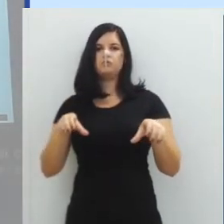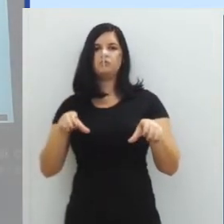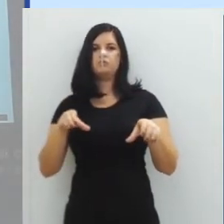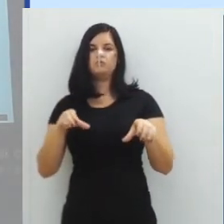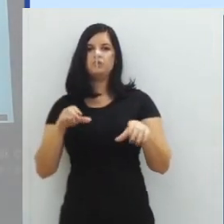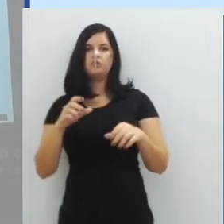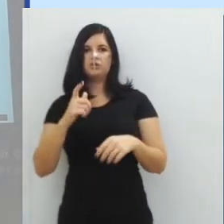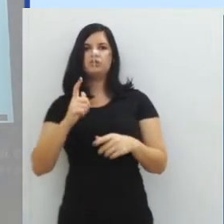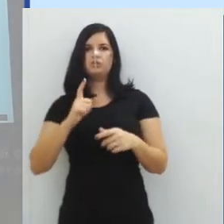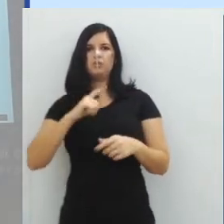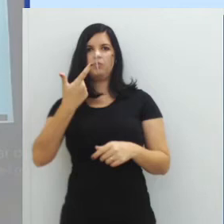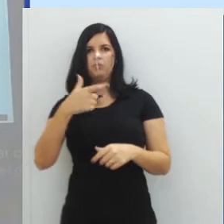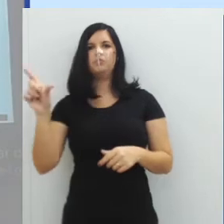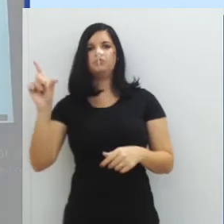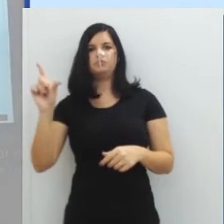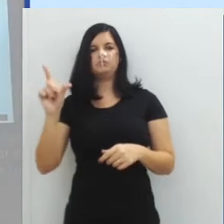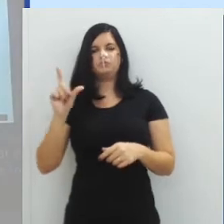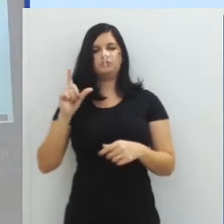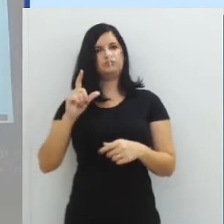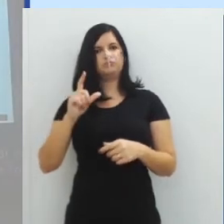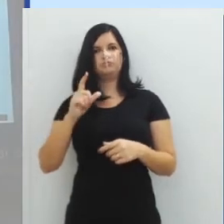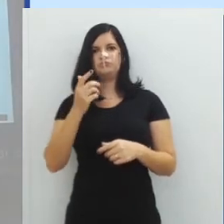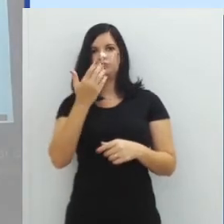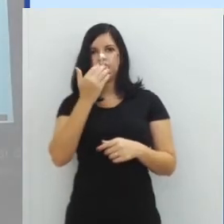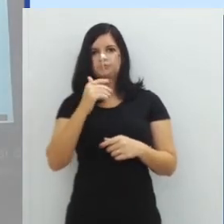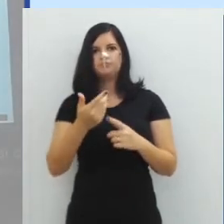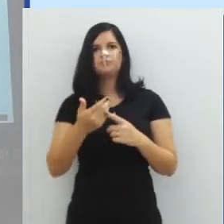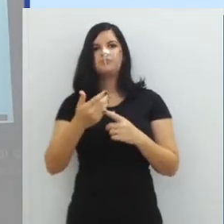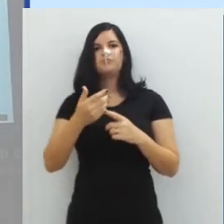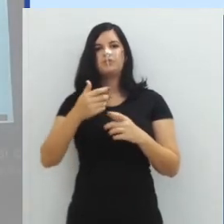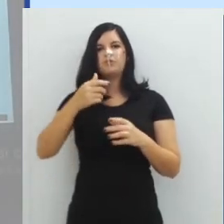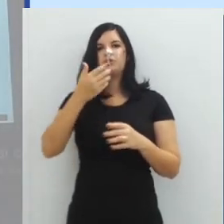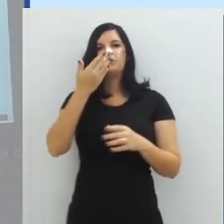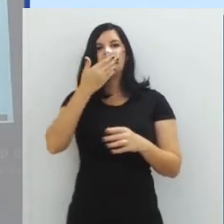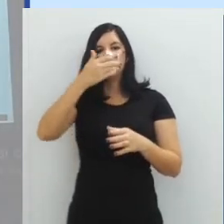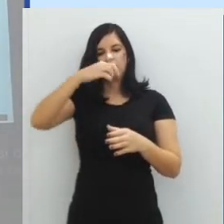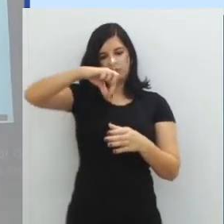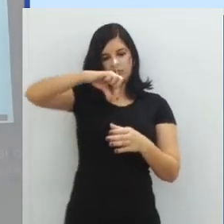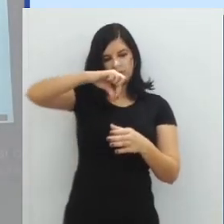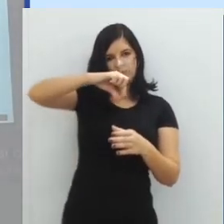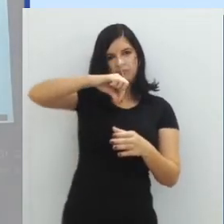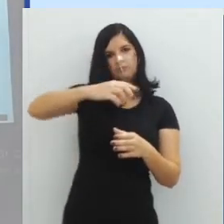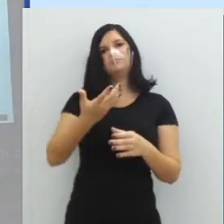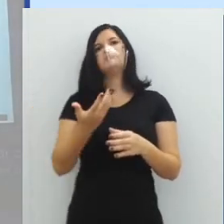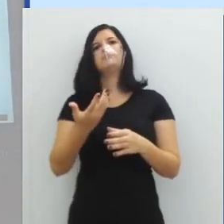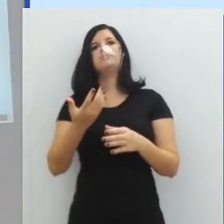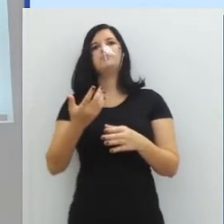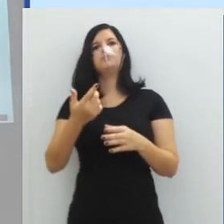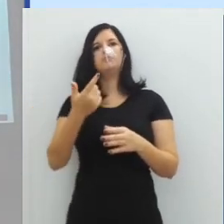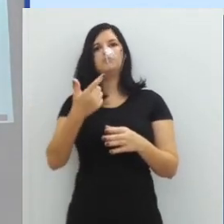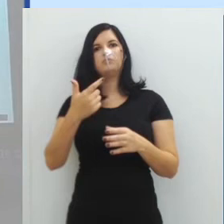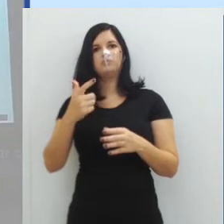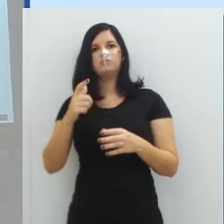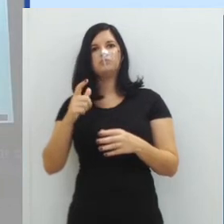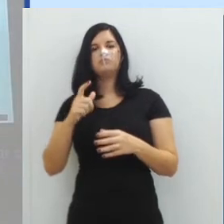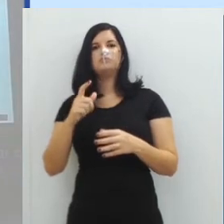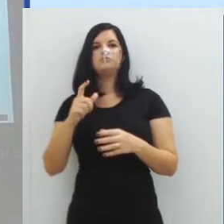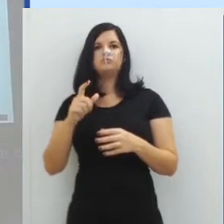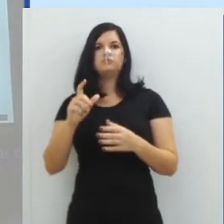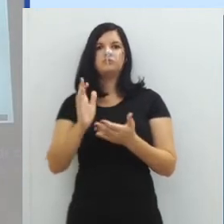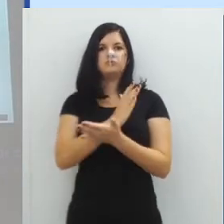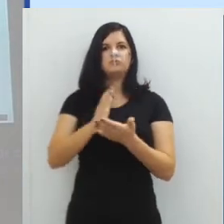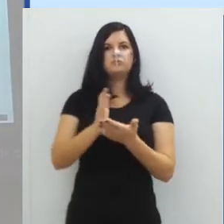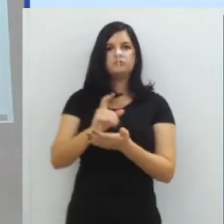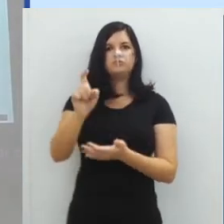de outras substâncias. O adoçante, os substâncias aerosóis, elas são